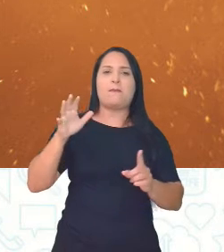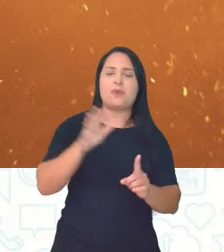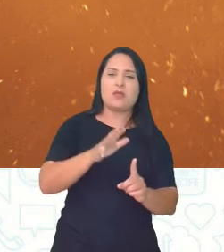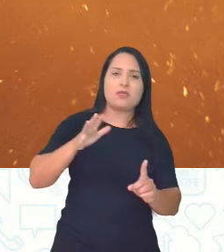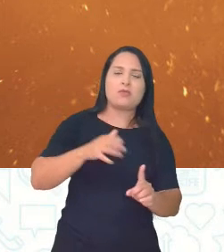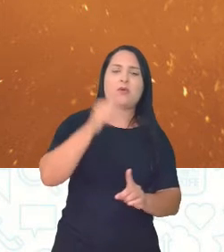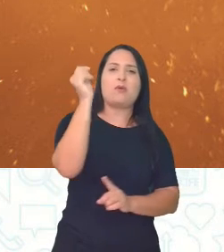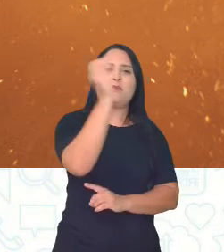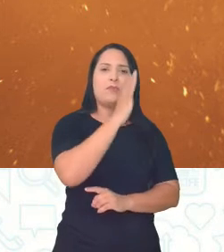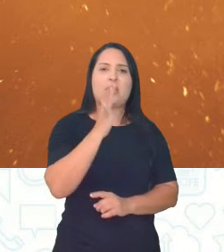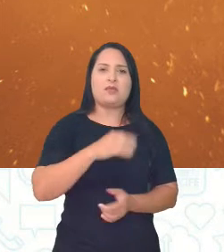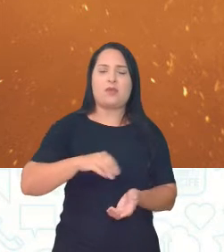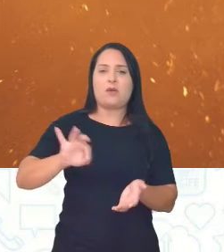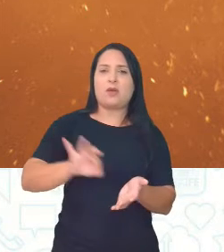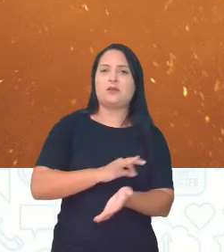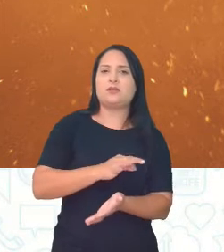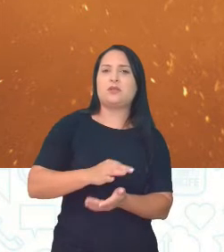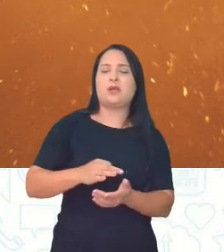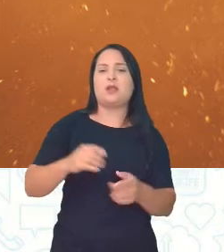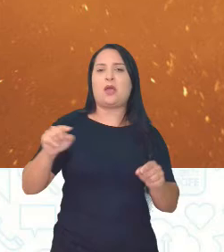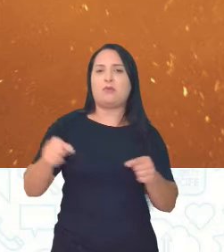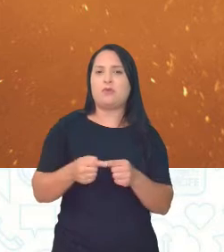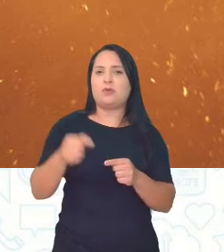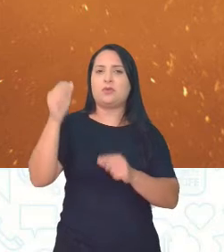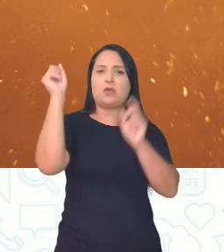um acordo de paz. Assim, a província